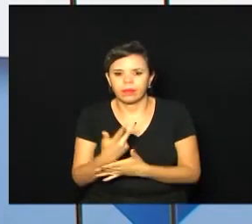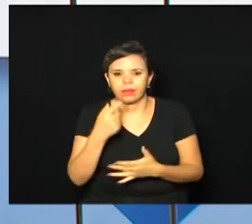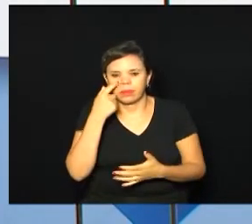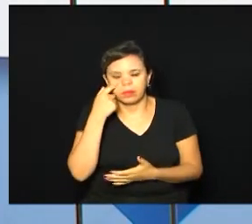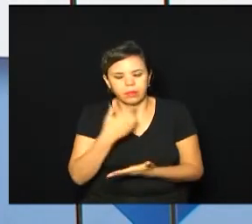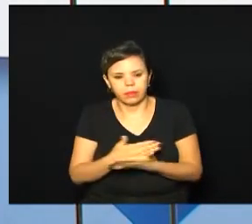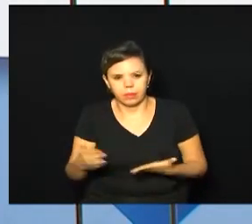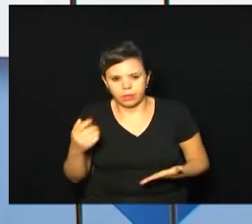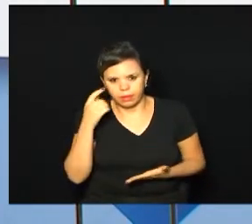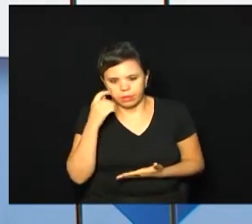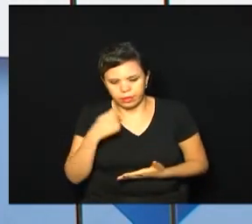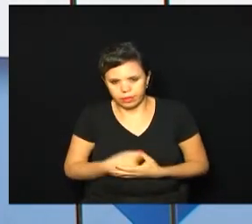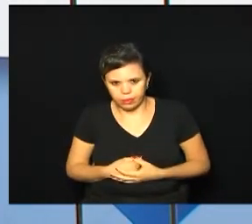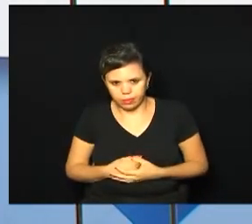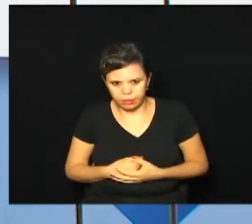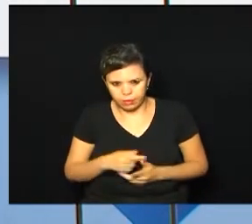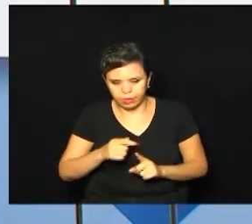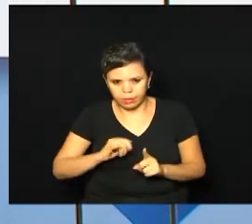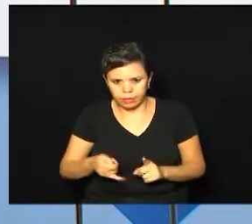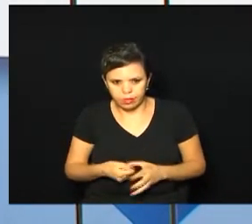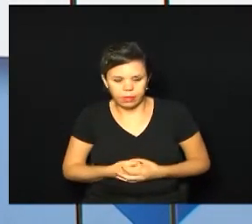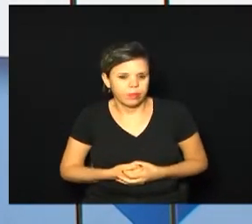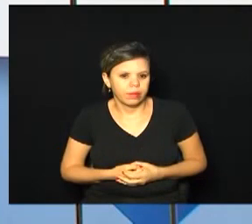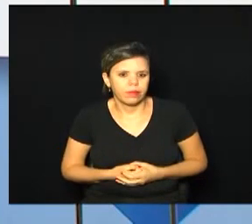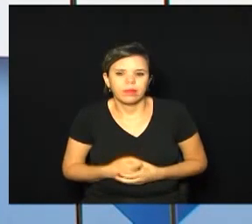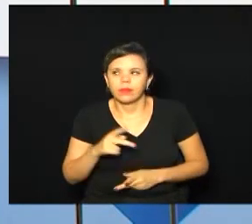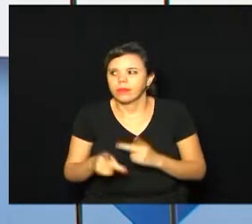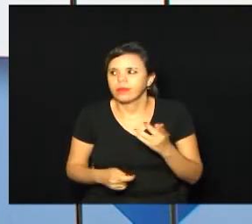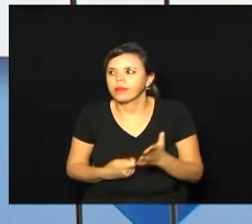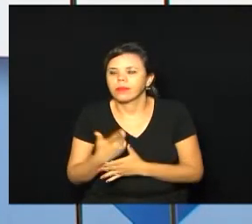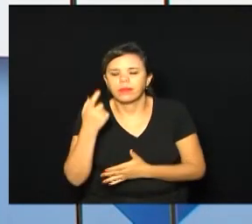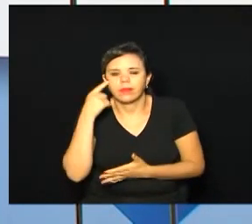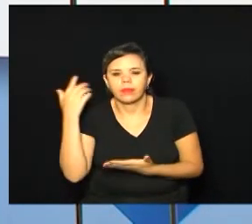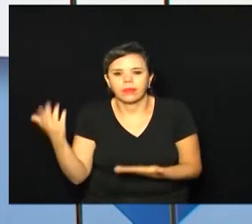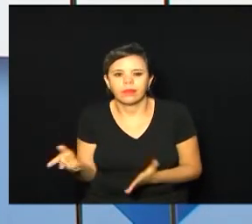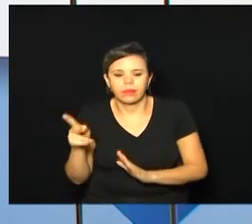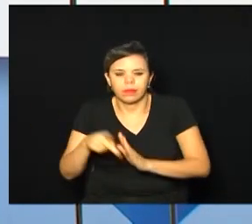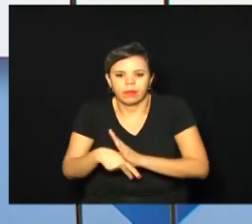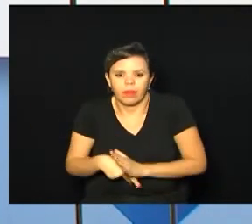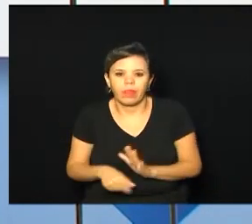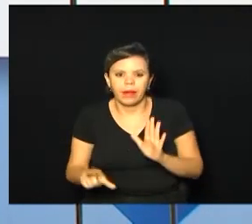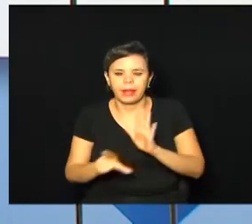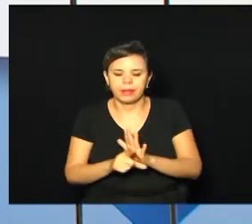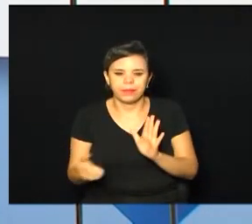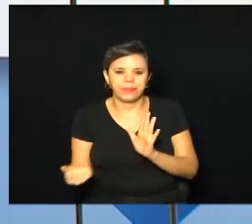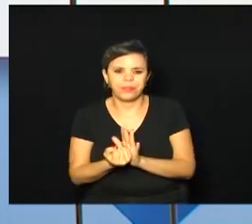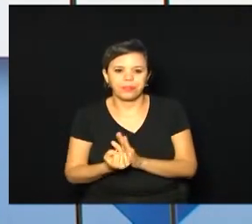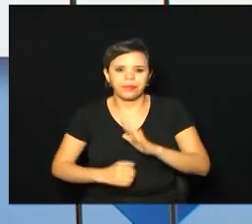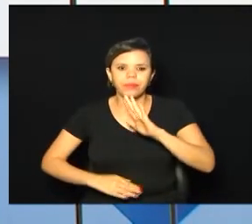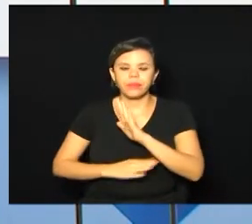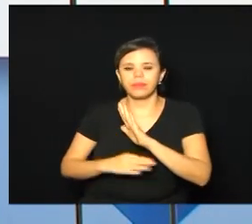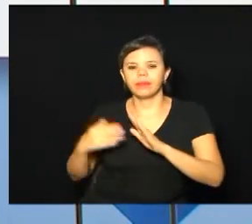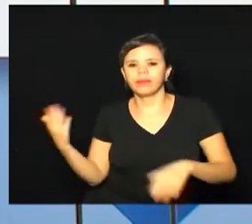que começa aí a partir de janeiro o contribuinte ter que pagar. Olha, e um projeto de lei protocolado na